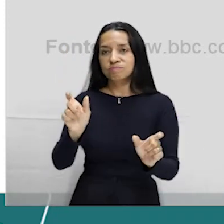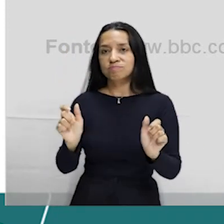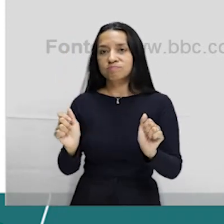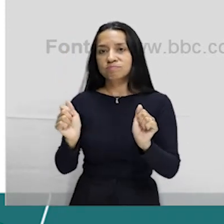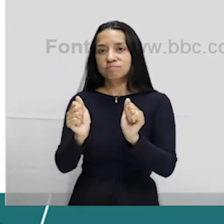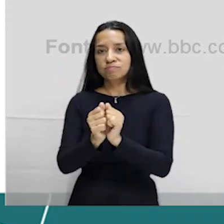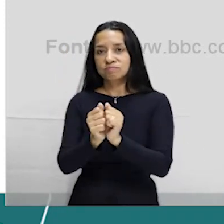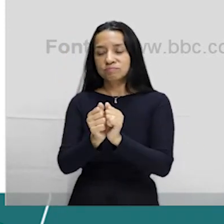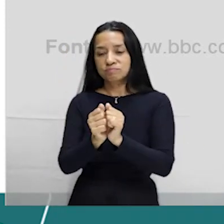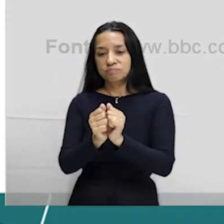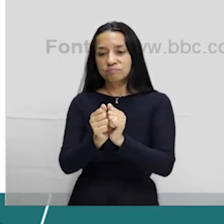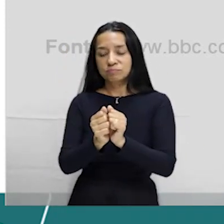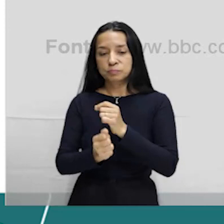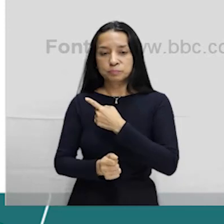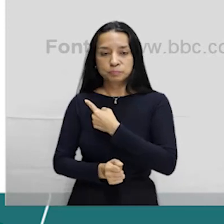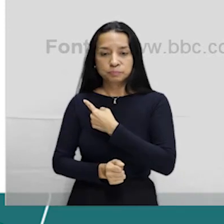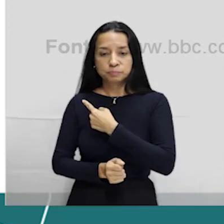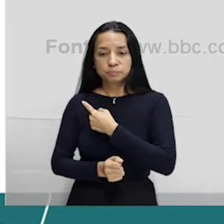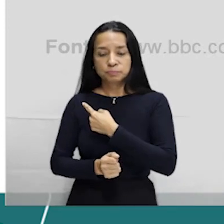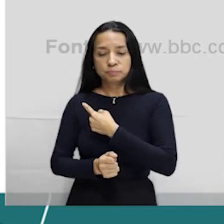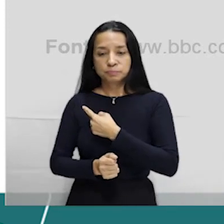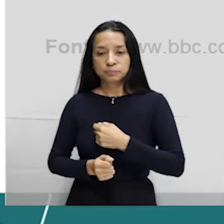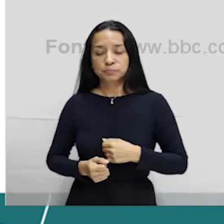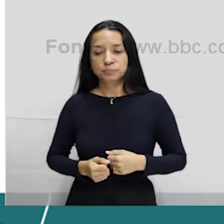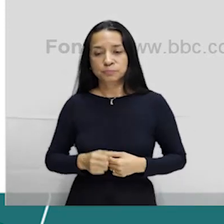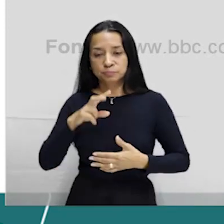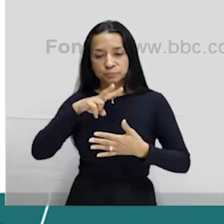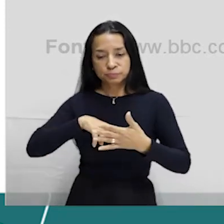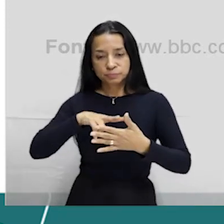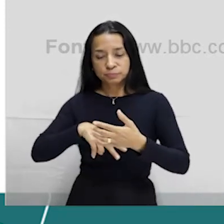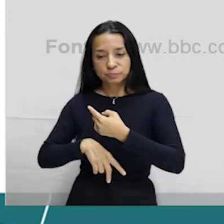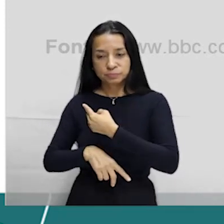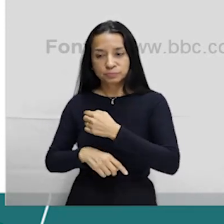raros casos, os gêmeos monozigóticos podem